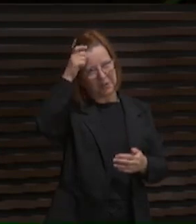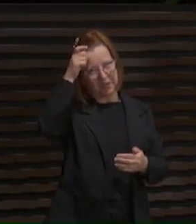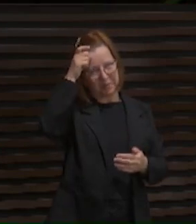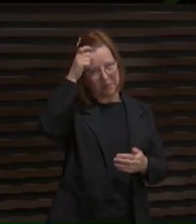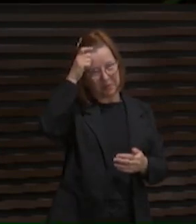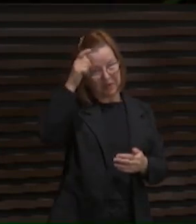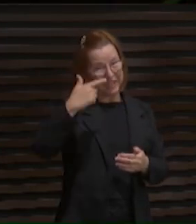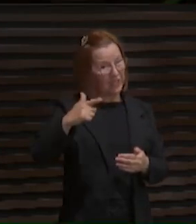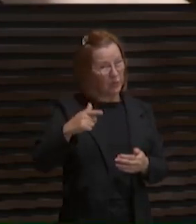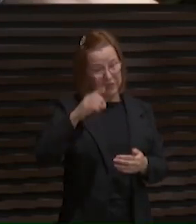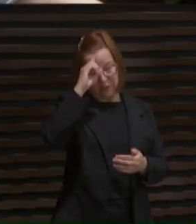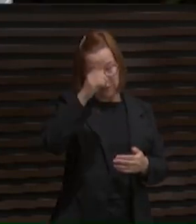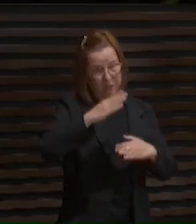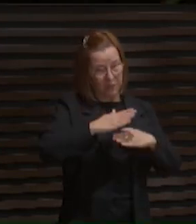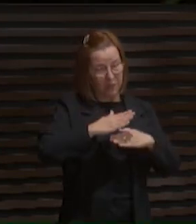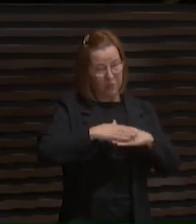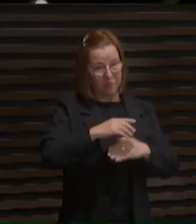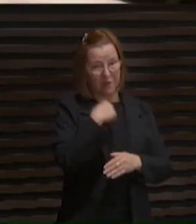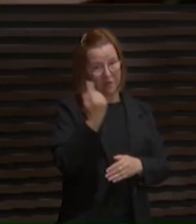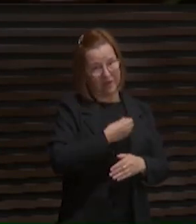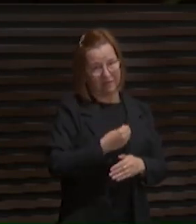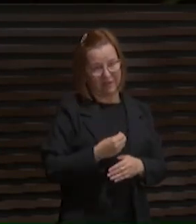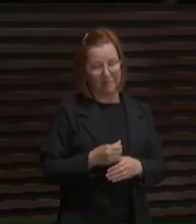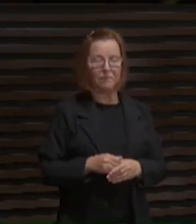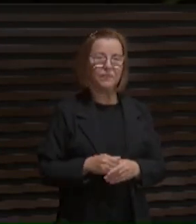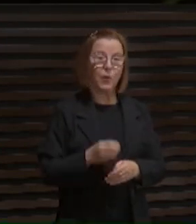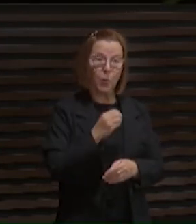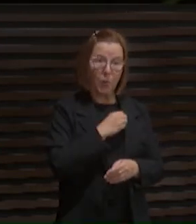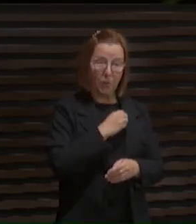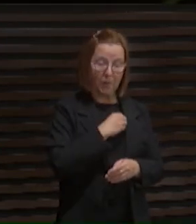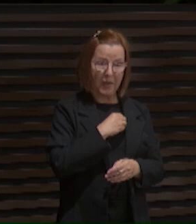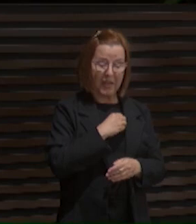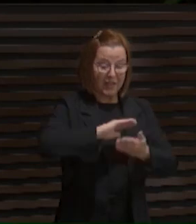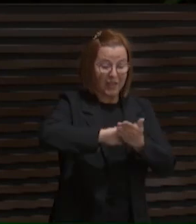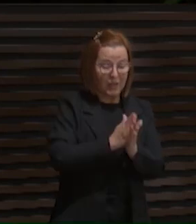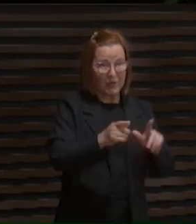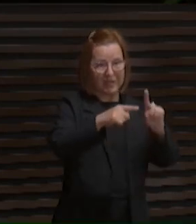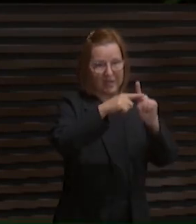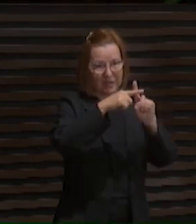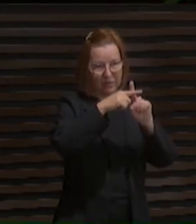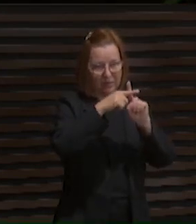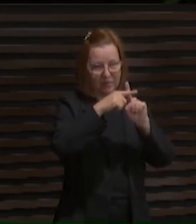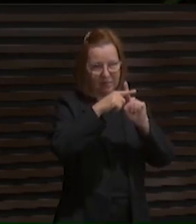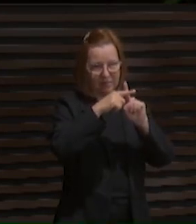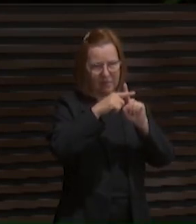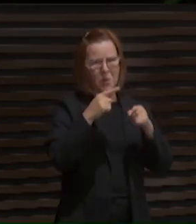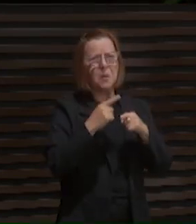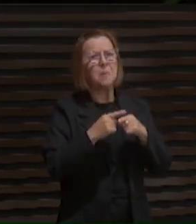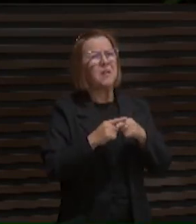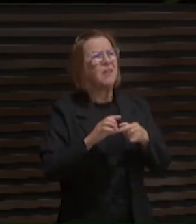O pecado foi destruído na cruz, o reino dele foi destruído na cruz. Por que eu vou permitir que ele